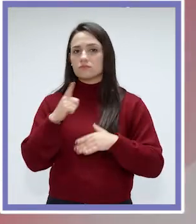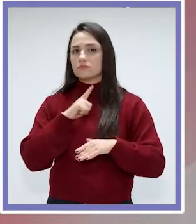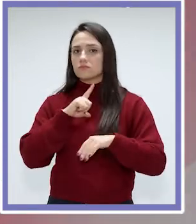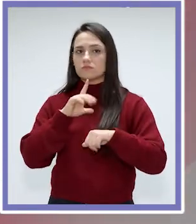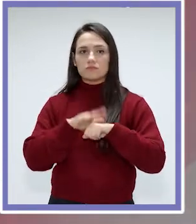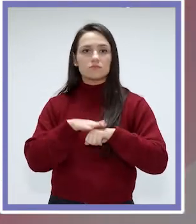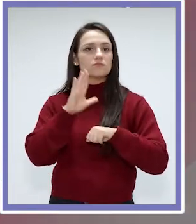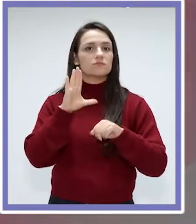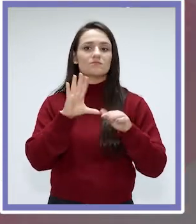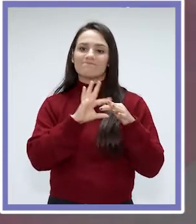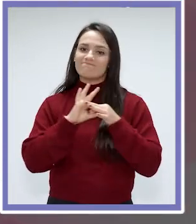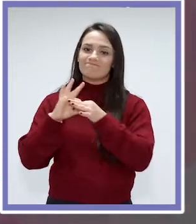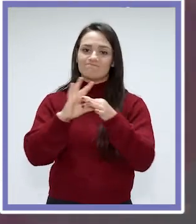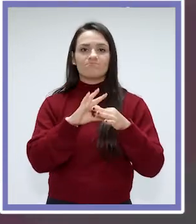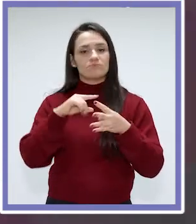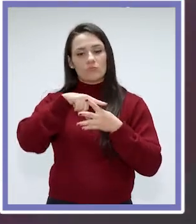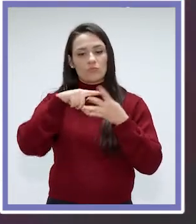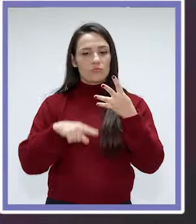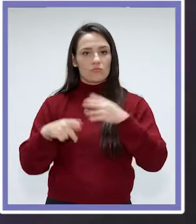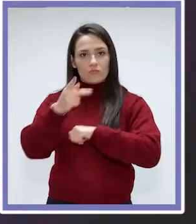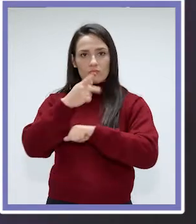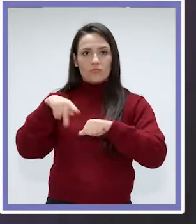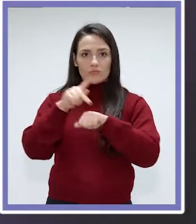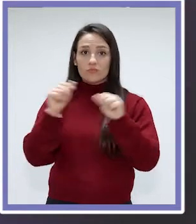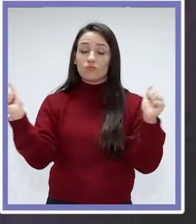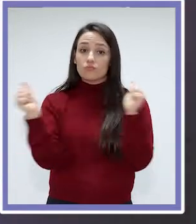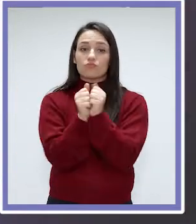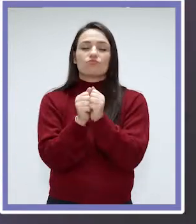países por intermédio das tecnologias digitais.